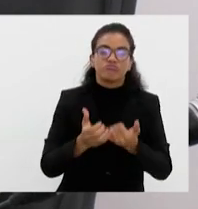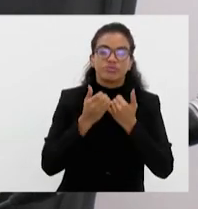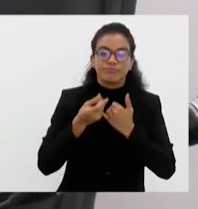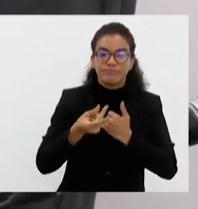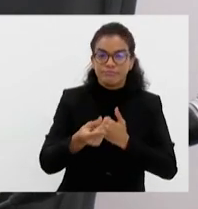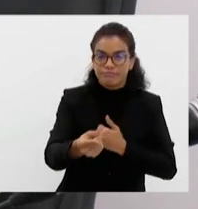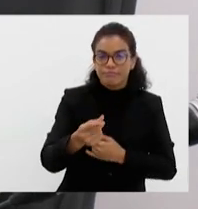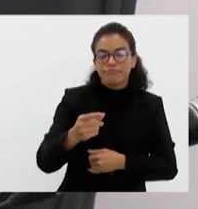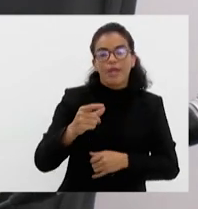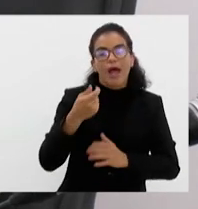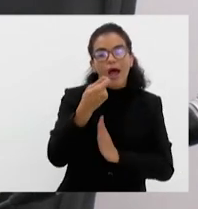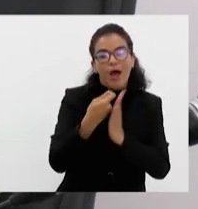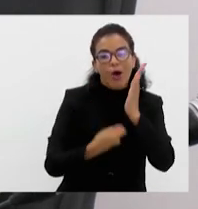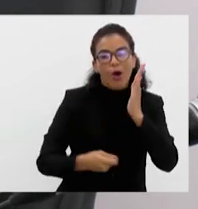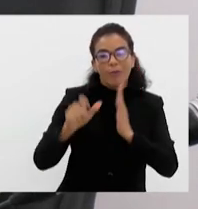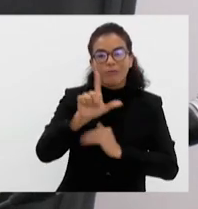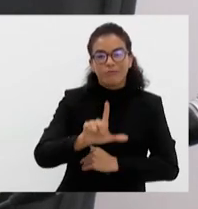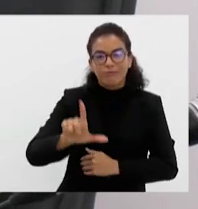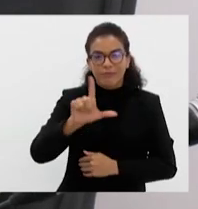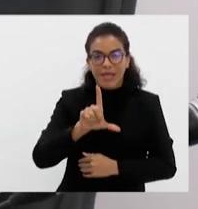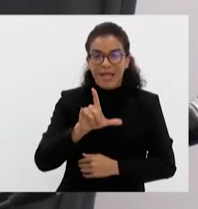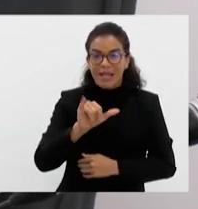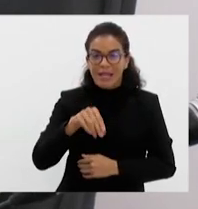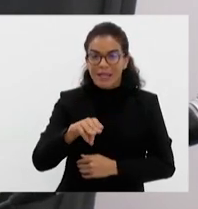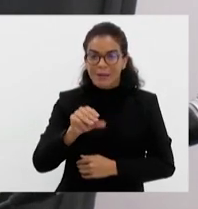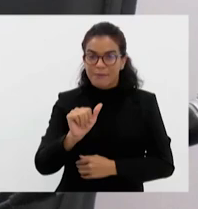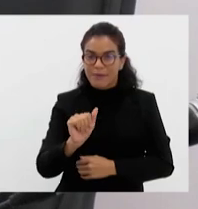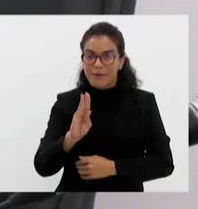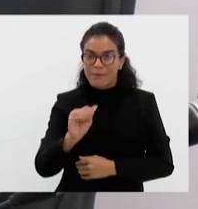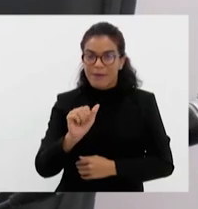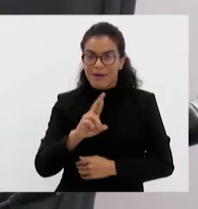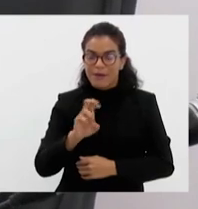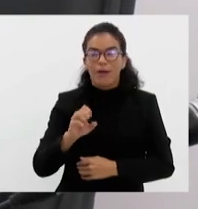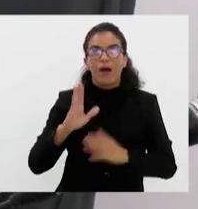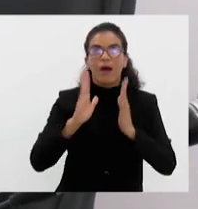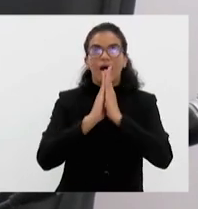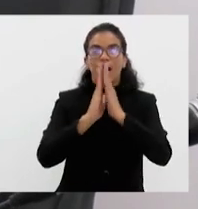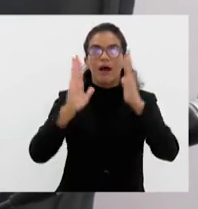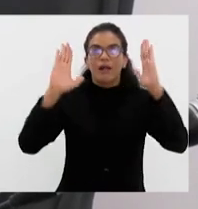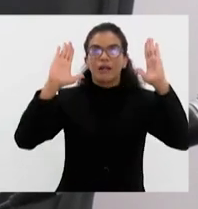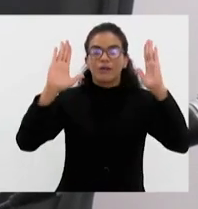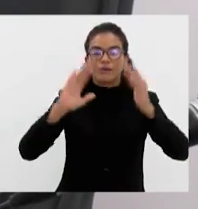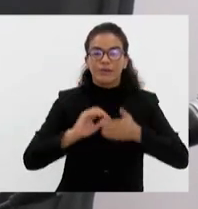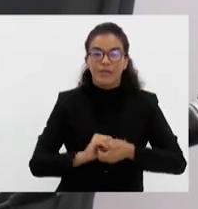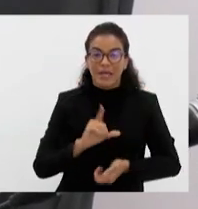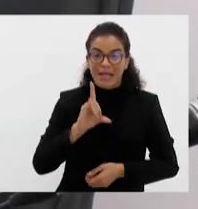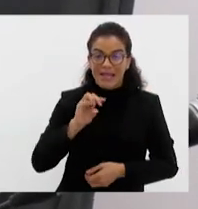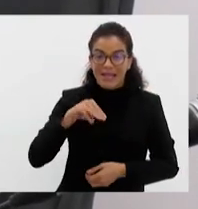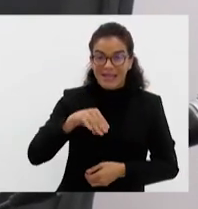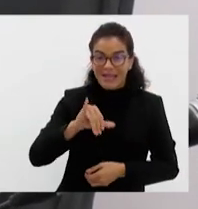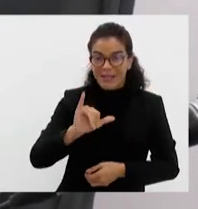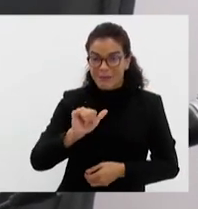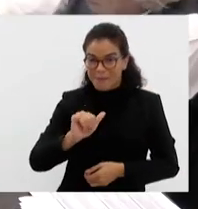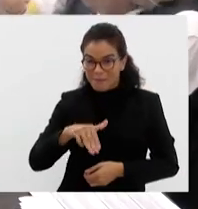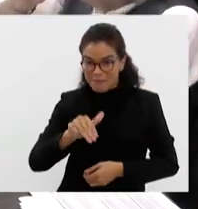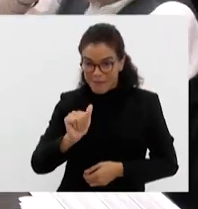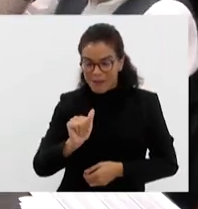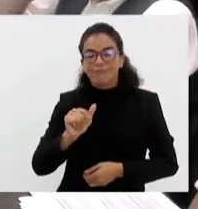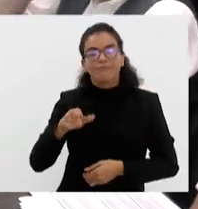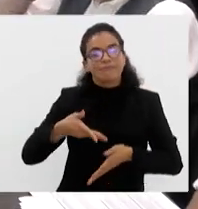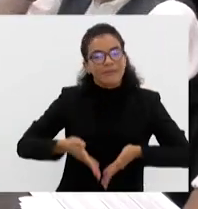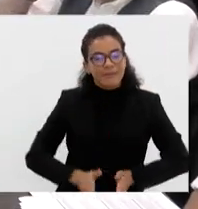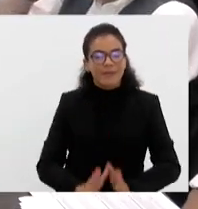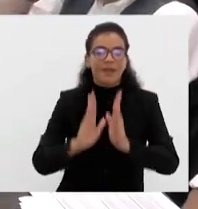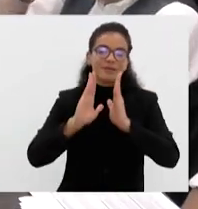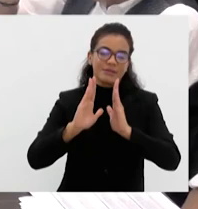obra literária do escritor e jornalista Lima Barreto. Aleluia! Lima Barreto, para quem não sabe, é oriundo de Niterói,